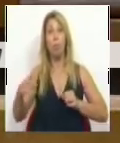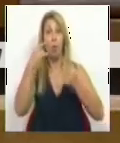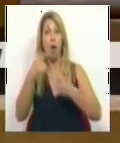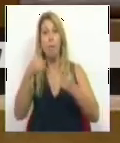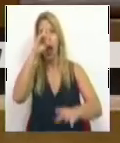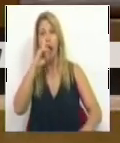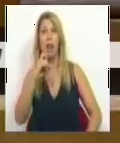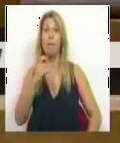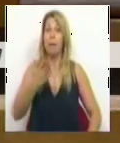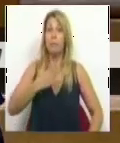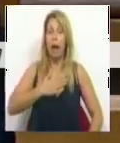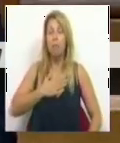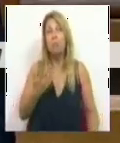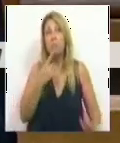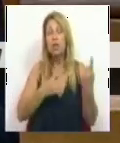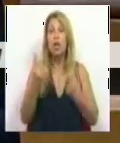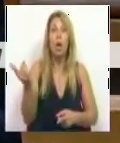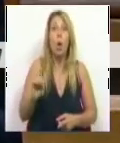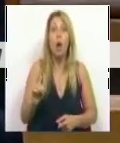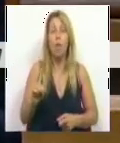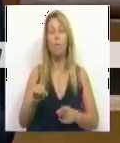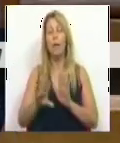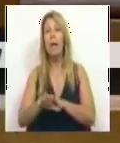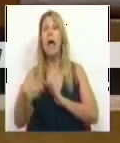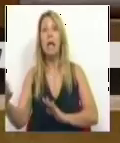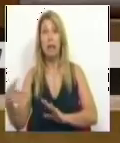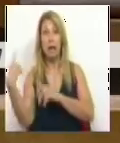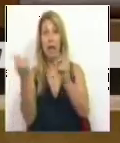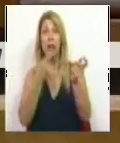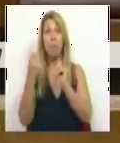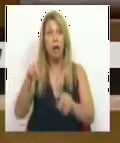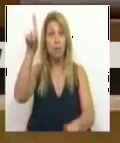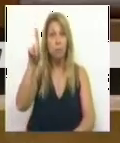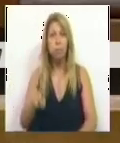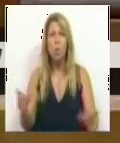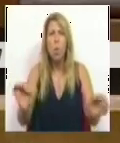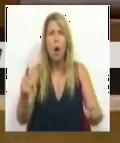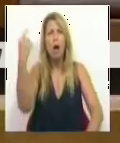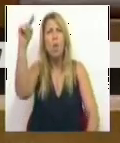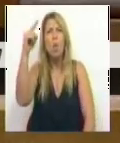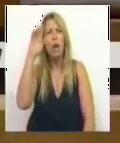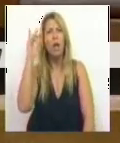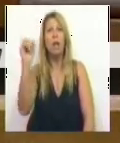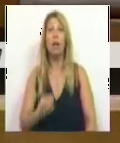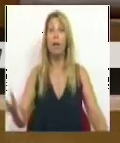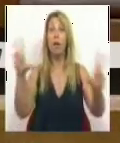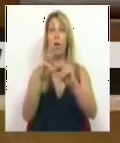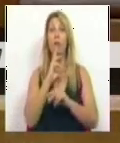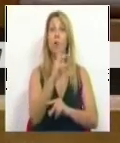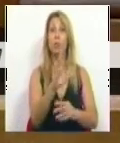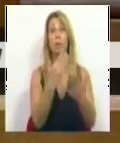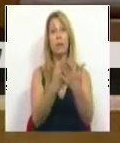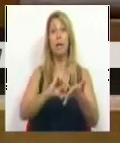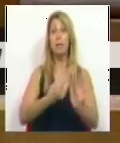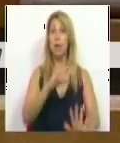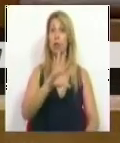ou talvez não, à direita em todo este debate não se ouviu uma ideia nova para responder às necessidades do país.